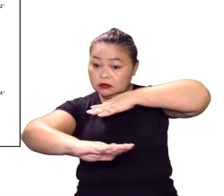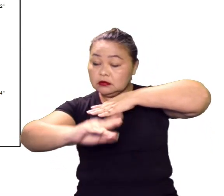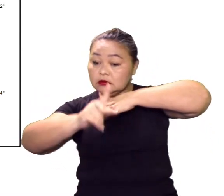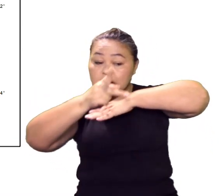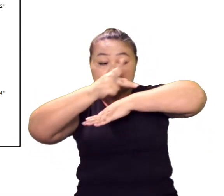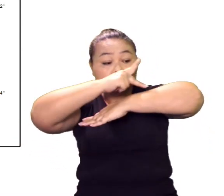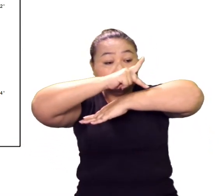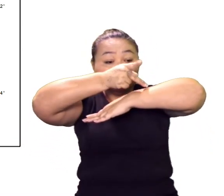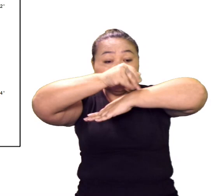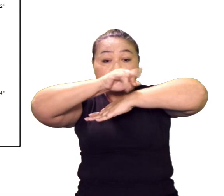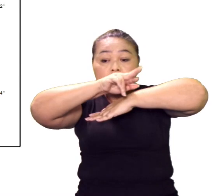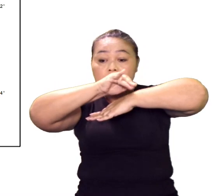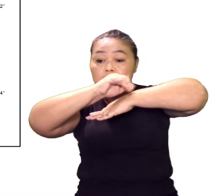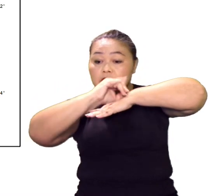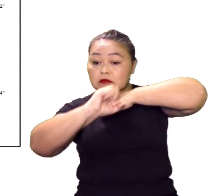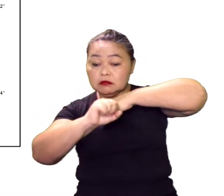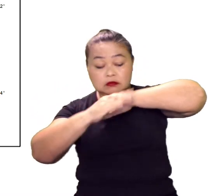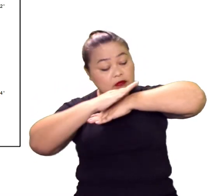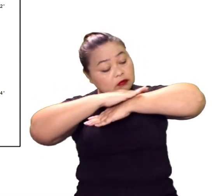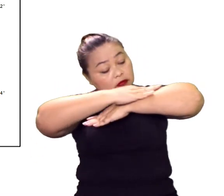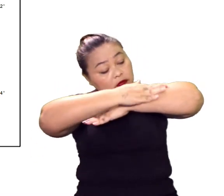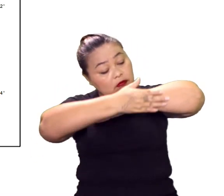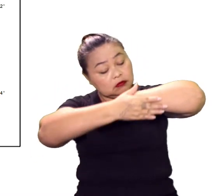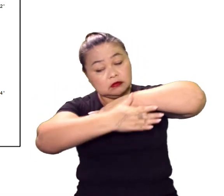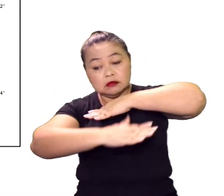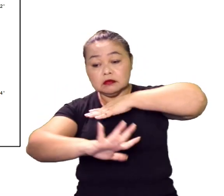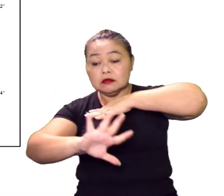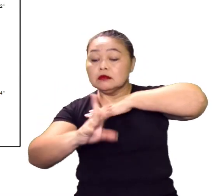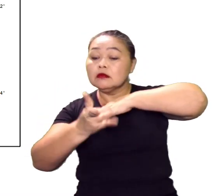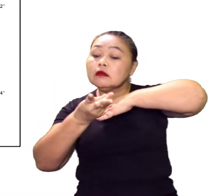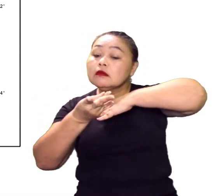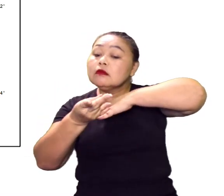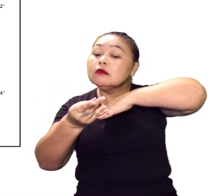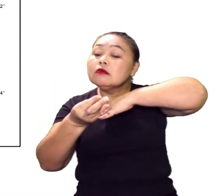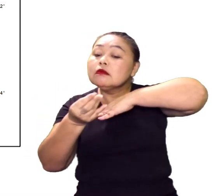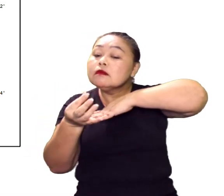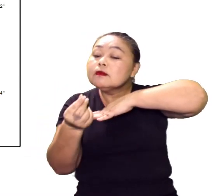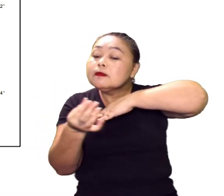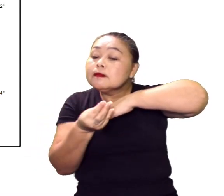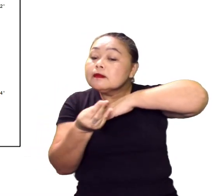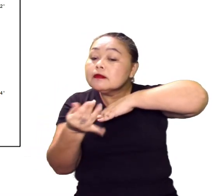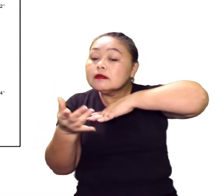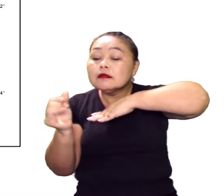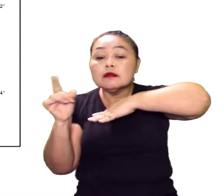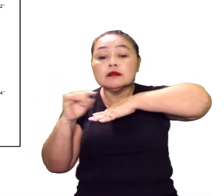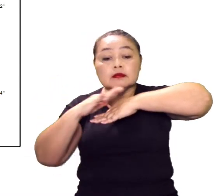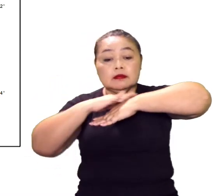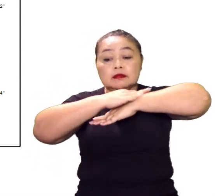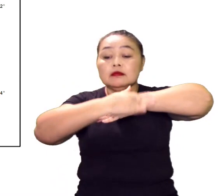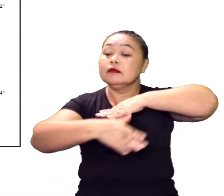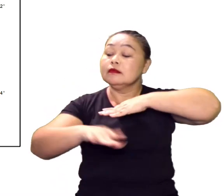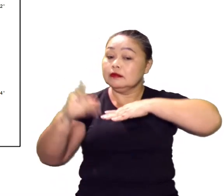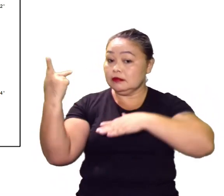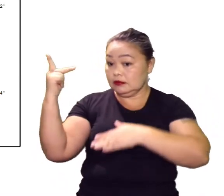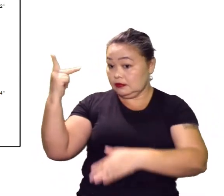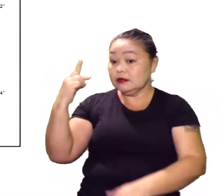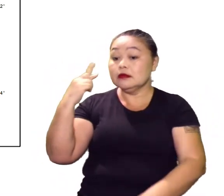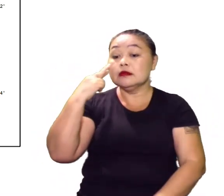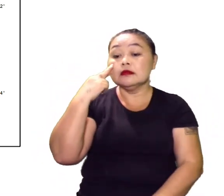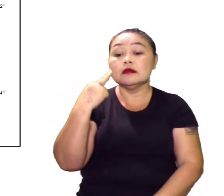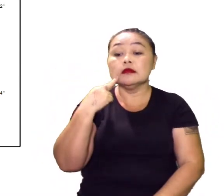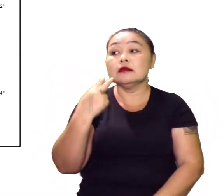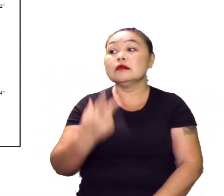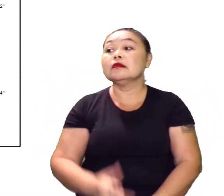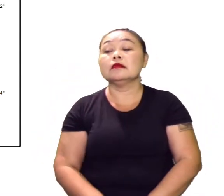se decompôs vai fazer parte ali da bacia dos Parecis, que é essa região aqui de Rondônia,